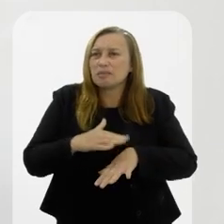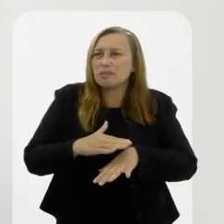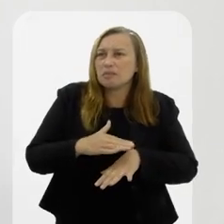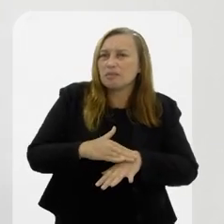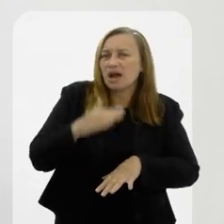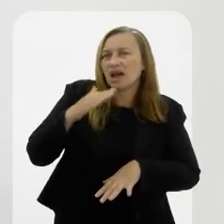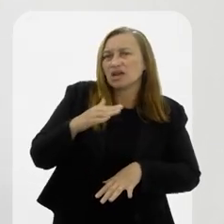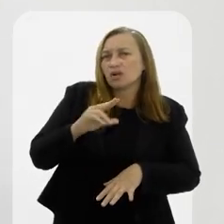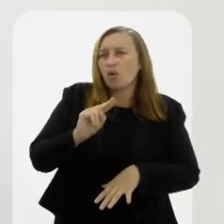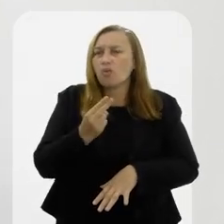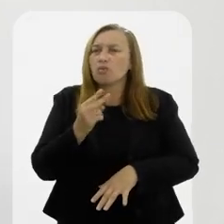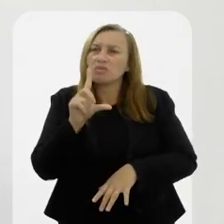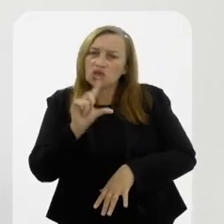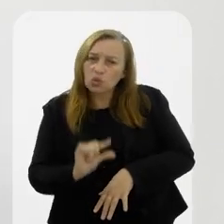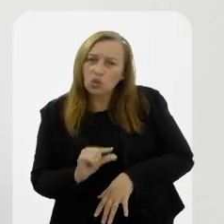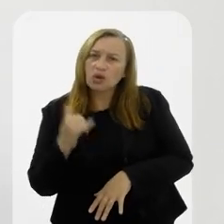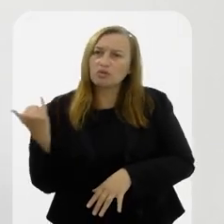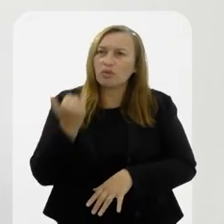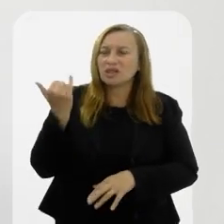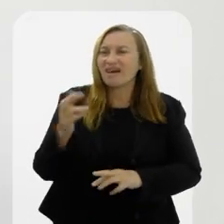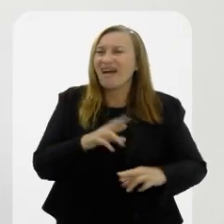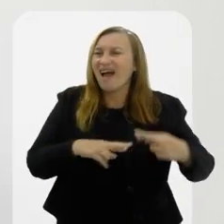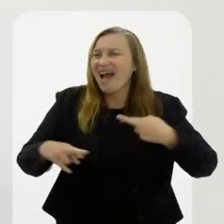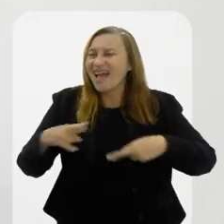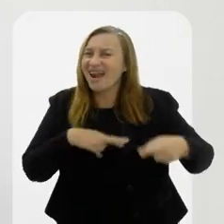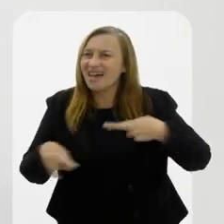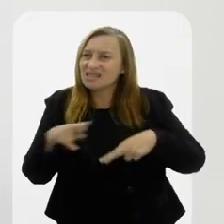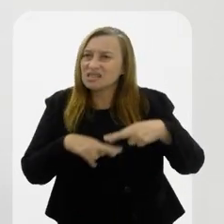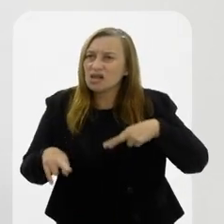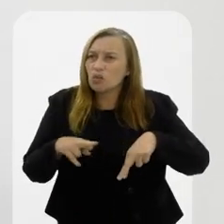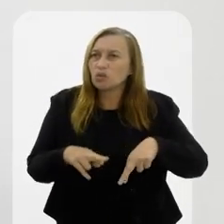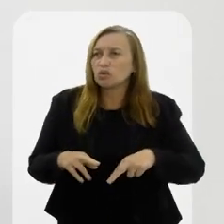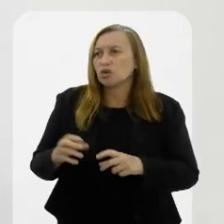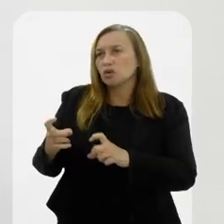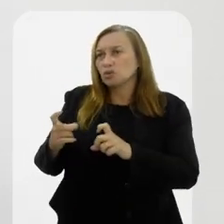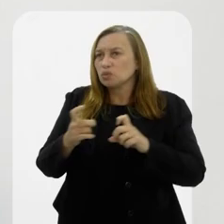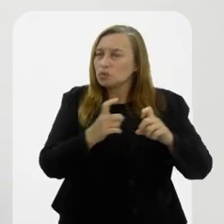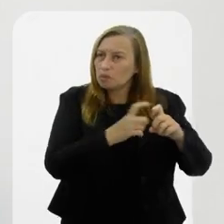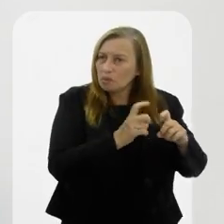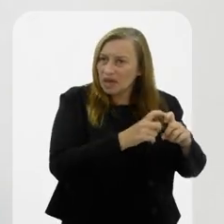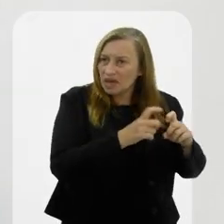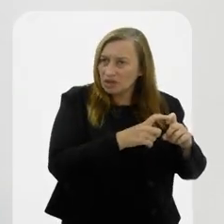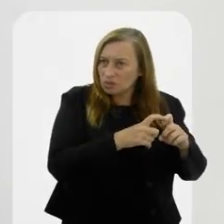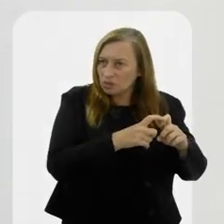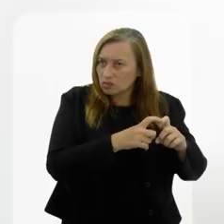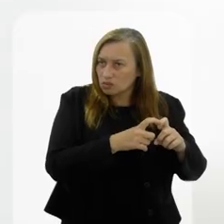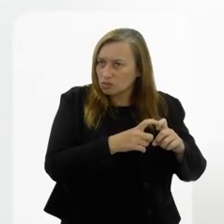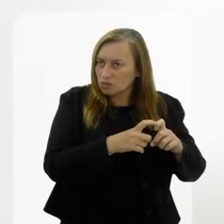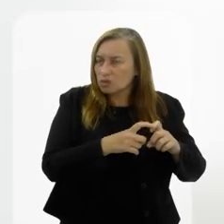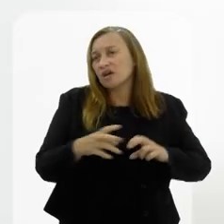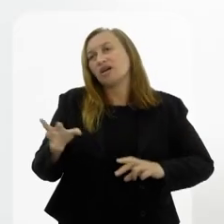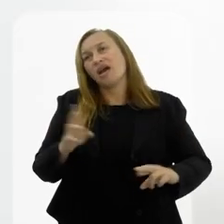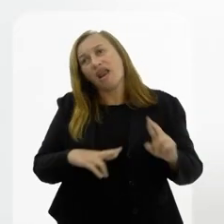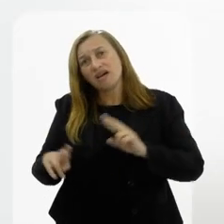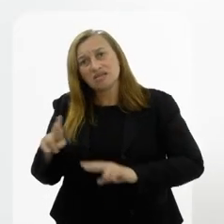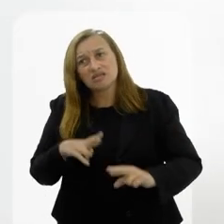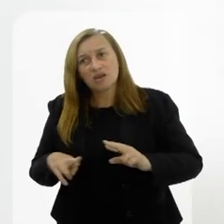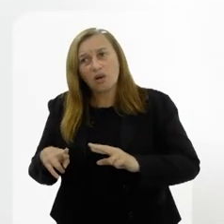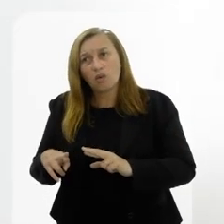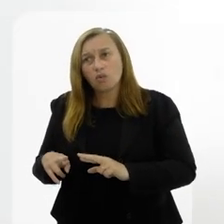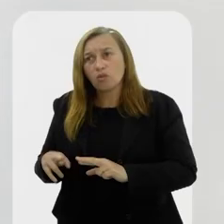ter maior ou menor importância, e a relação médico-paciente que eu considero fundamental. Essa